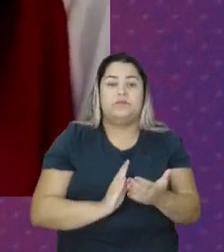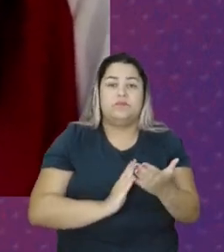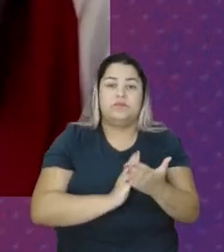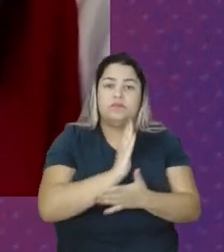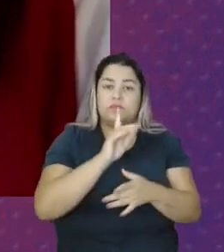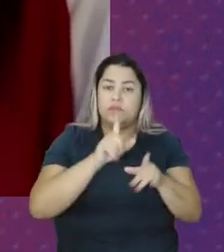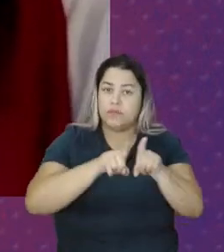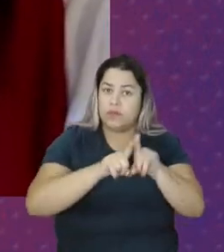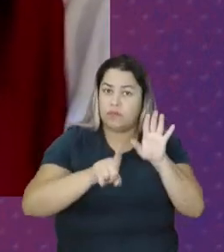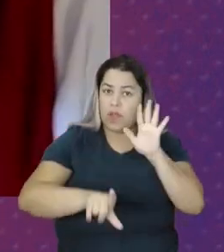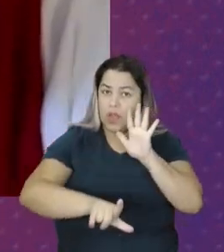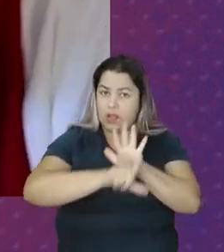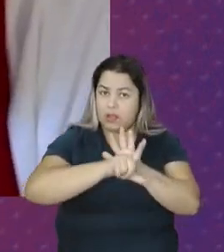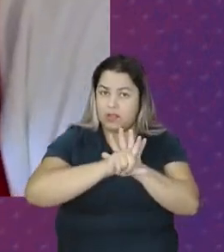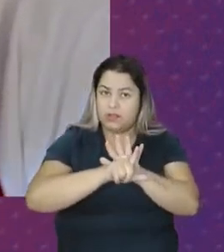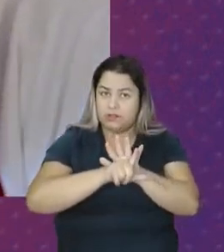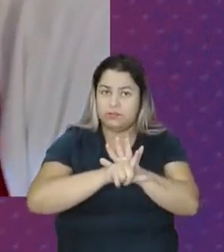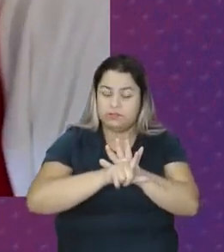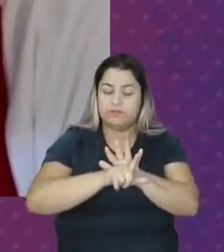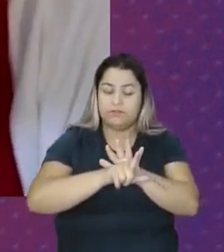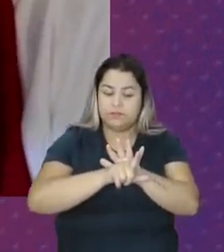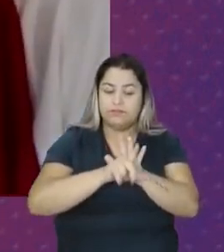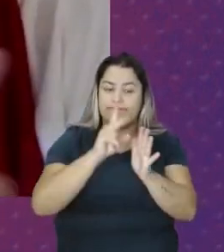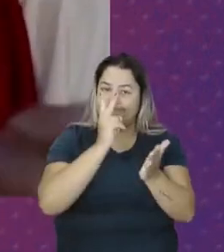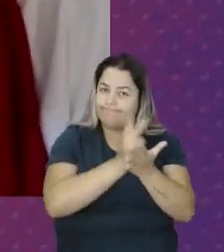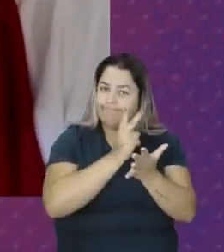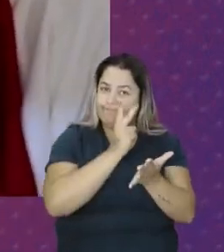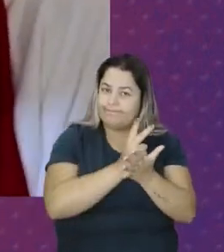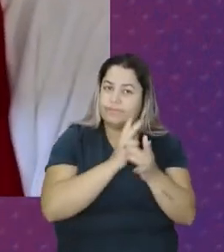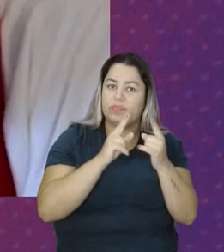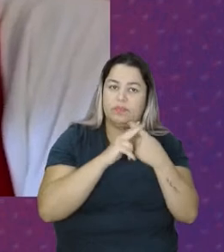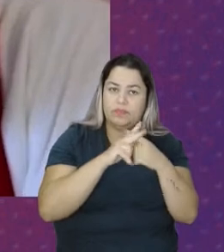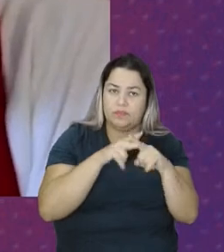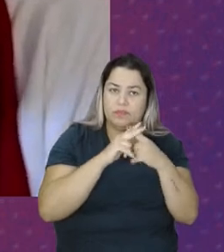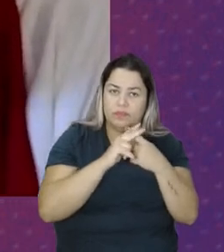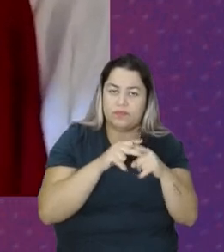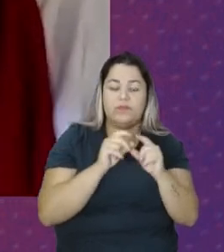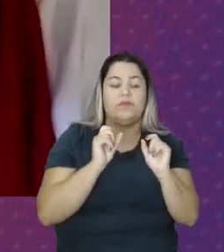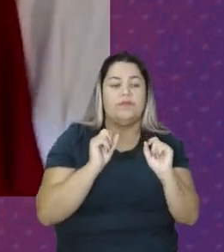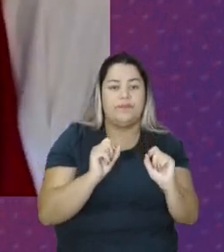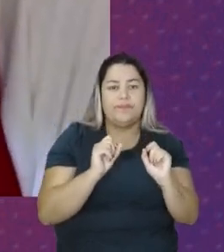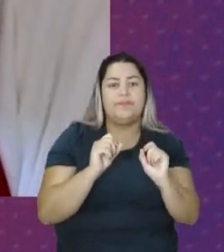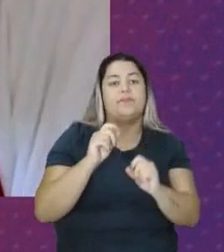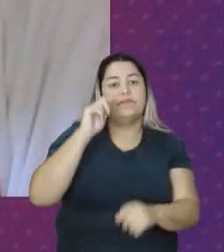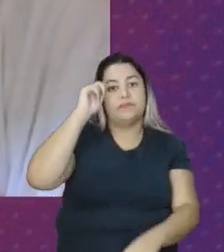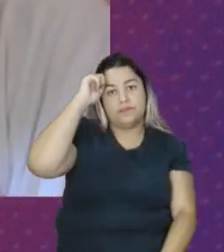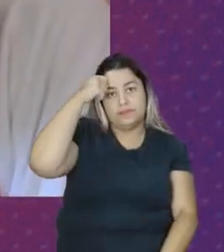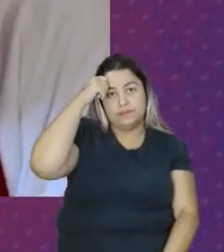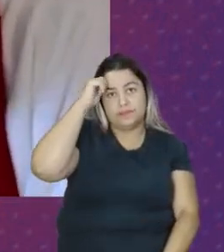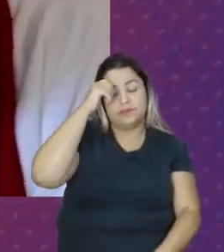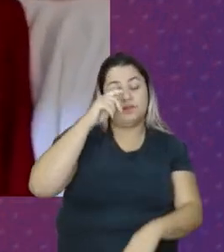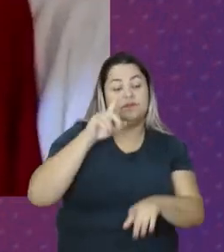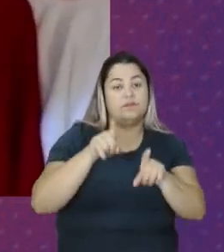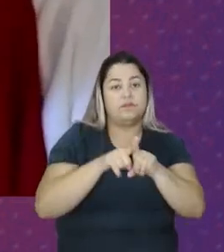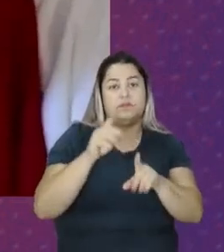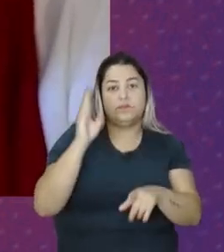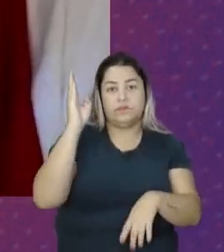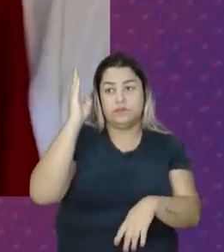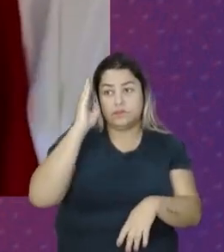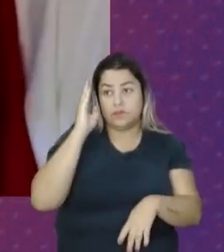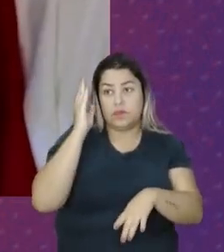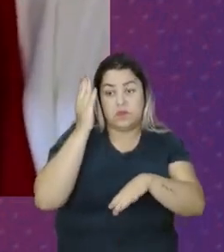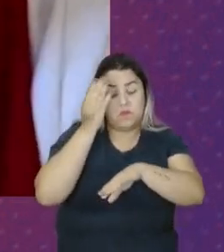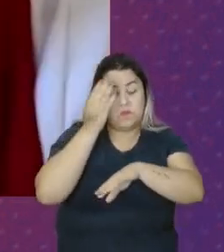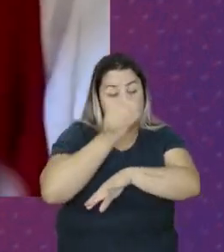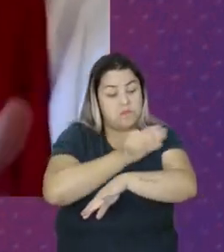sancionar uma lei, é necessário que essas leis que corrijam essa distorção entre negros e brancos no país, ela de fato seja